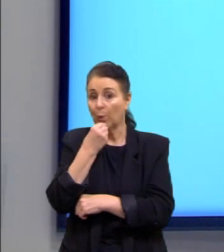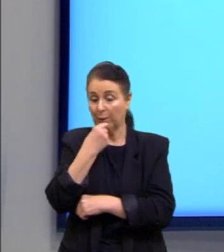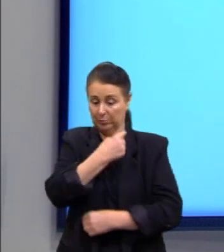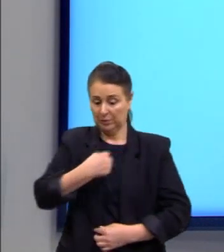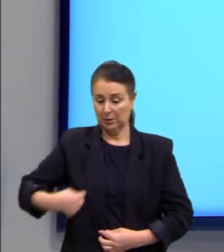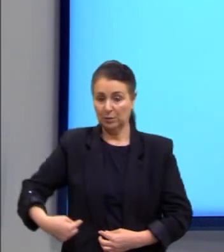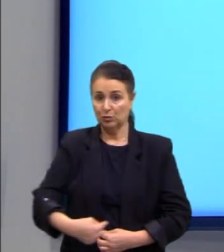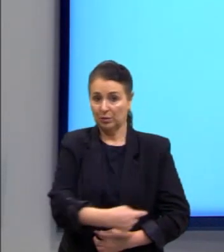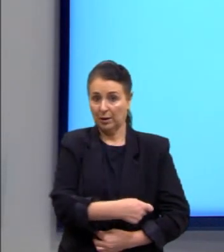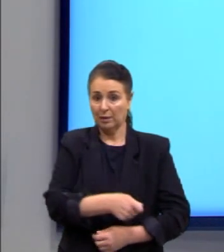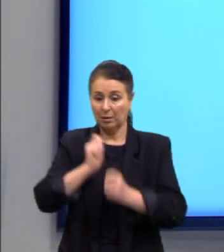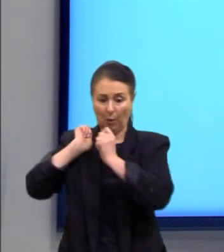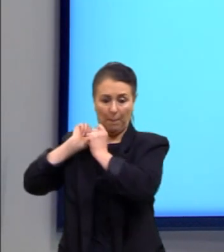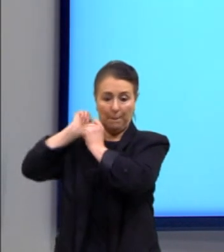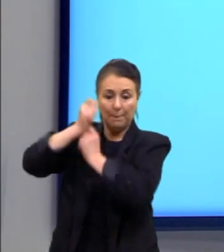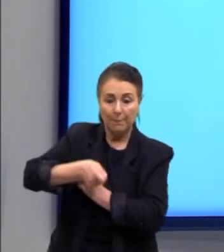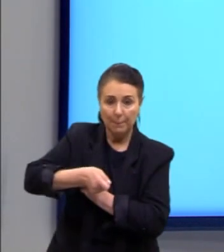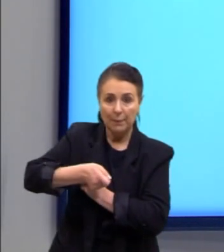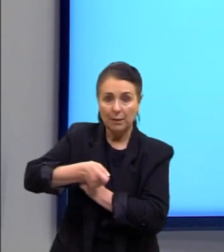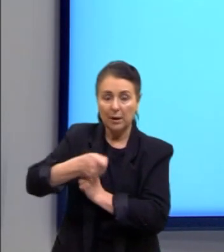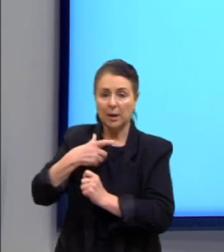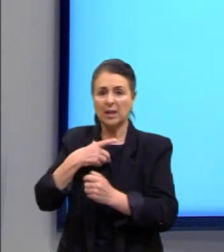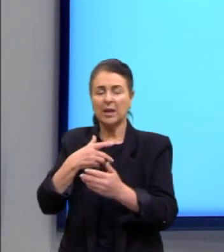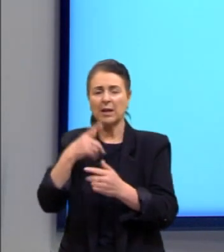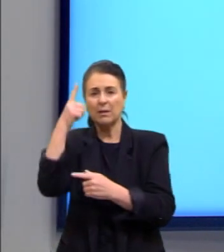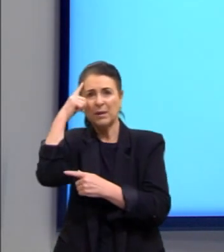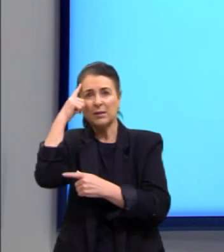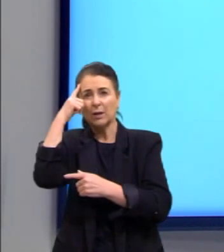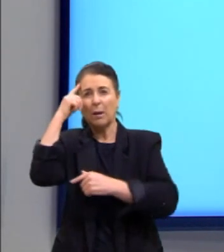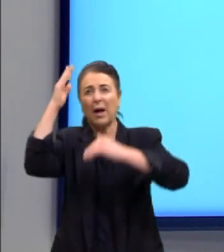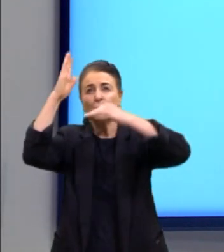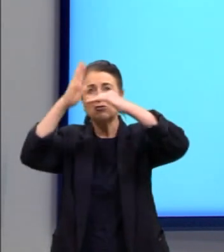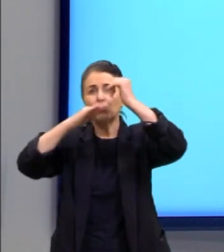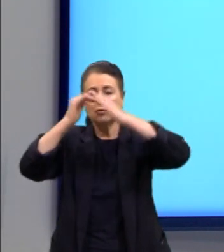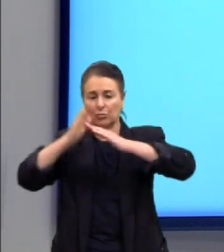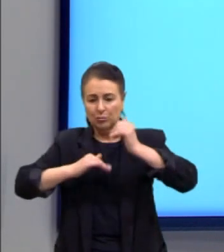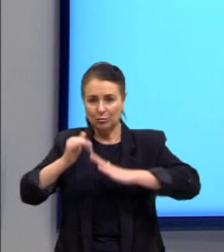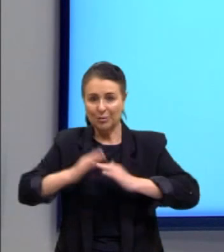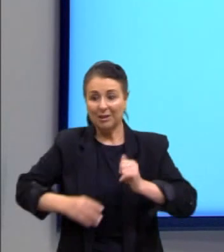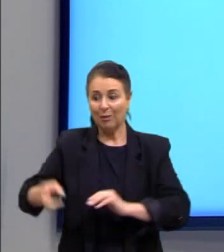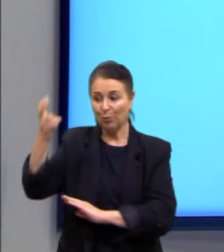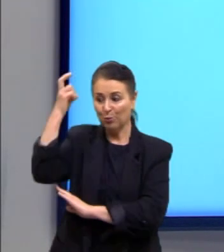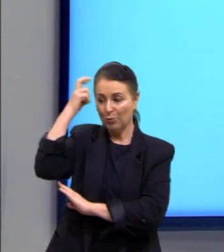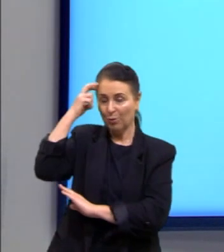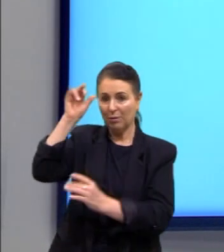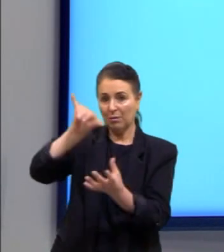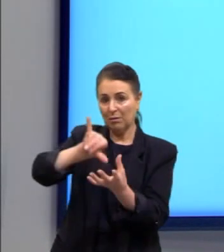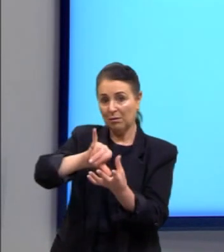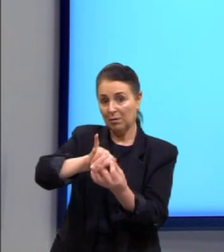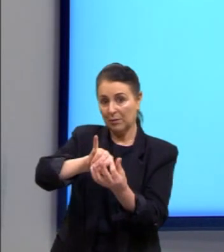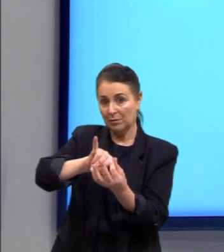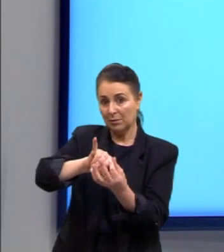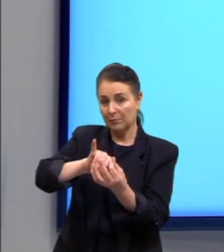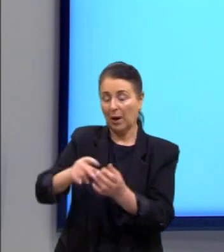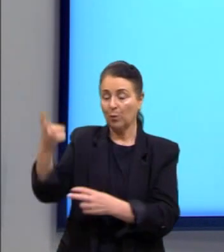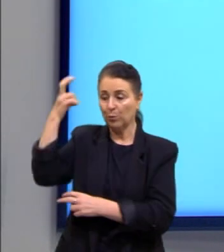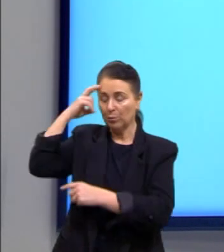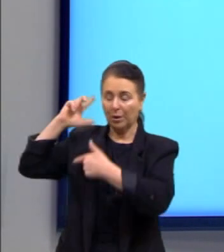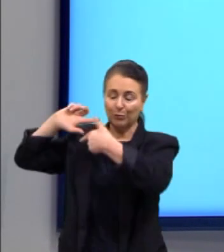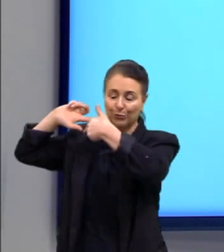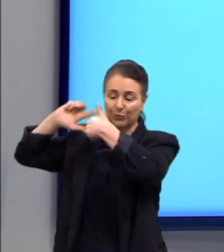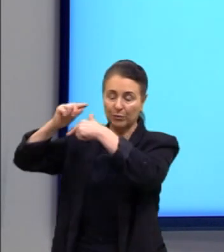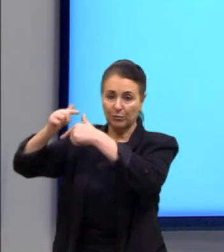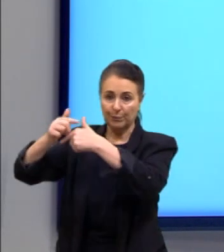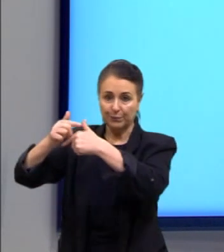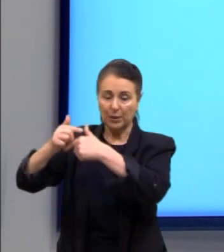uma marreta e ele tá dizendo aqui para destruir a cultura capitalista destruir a cultura tradicional então era